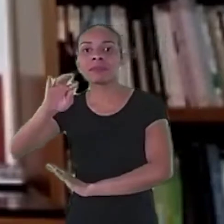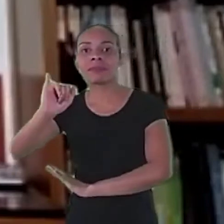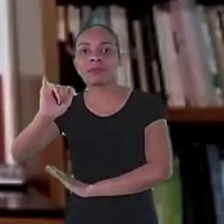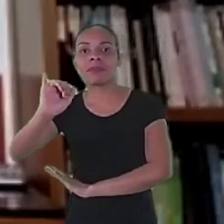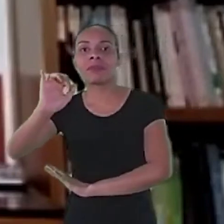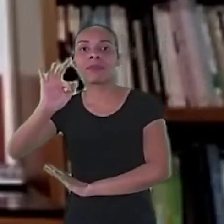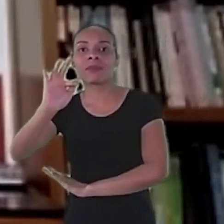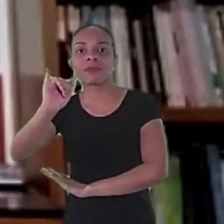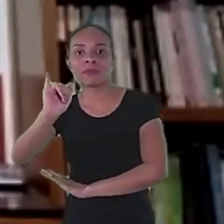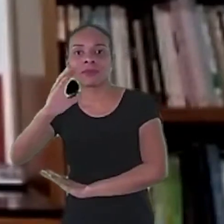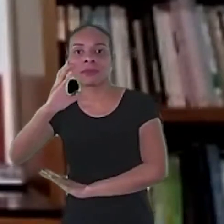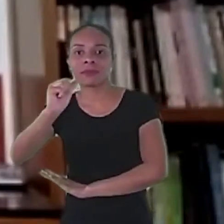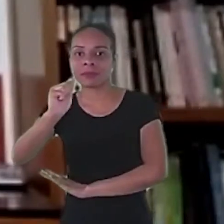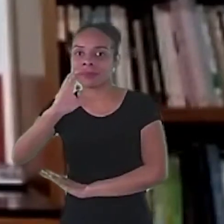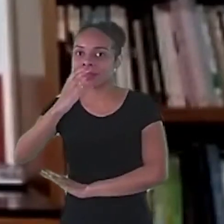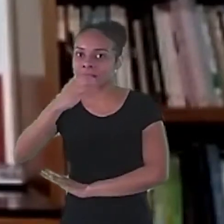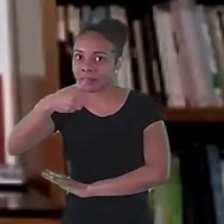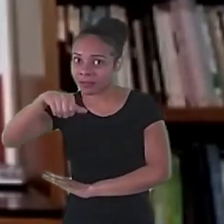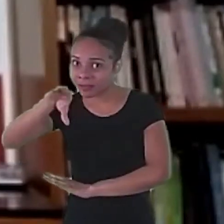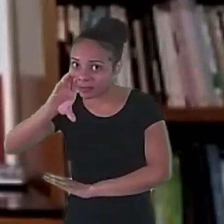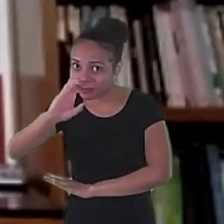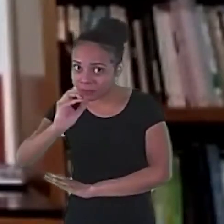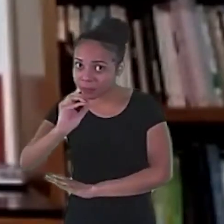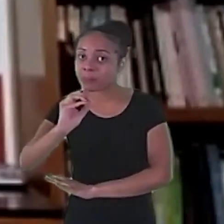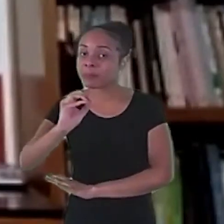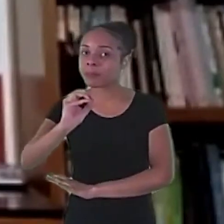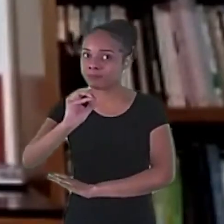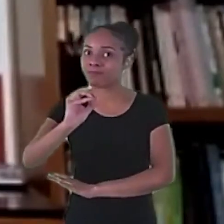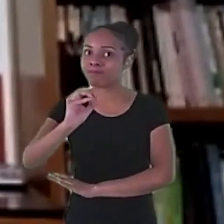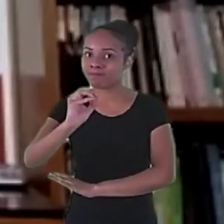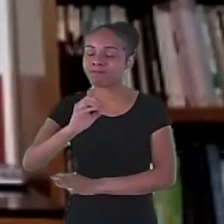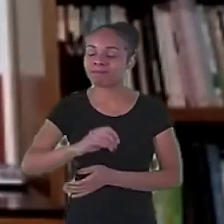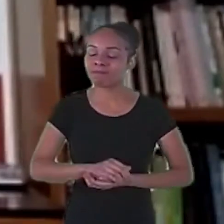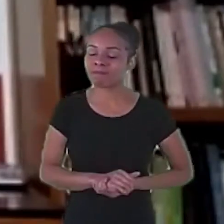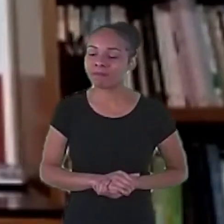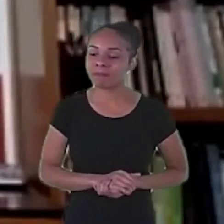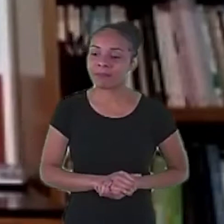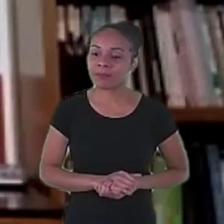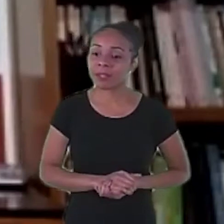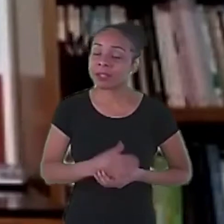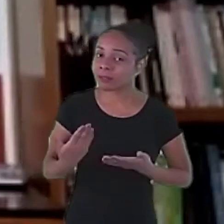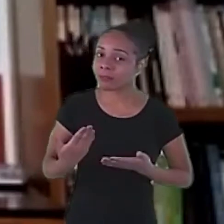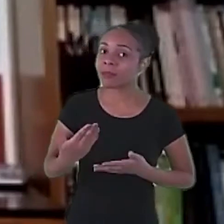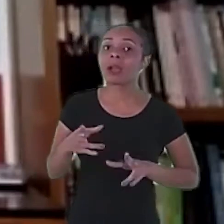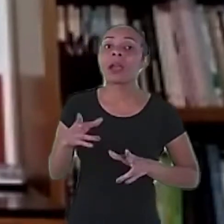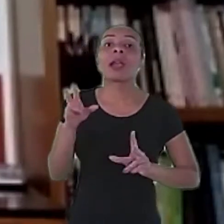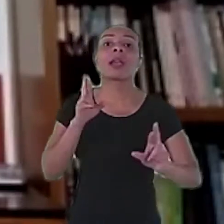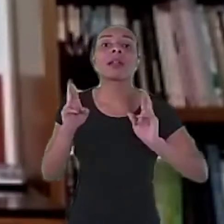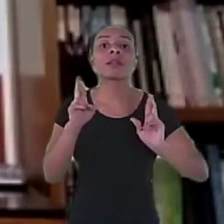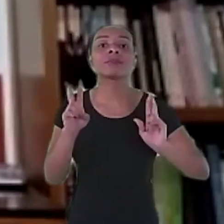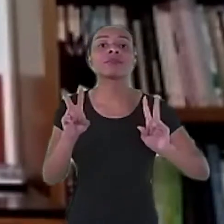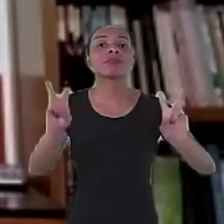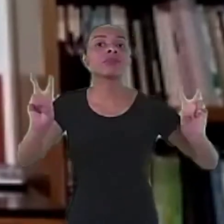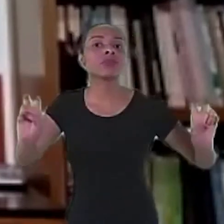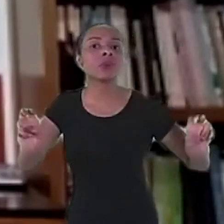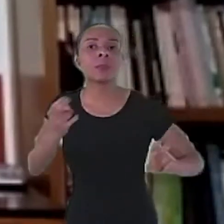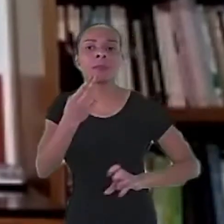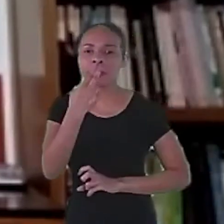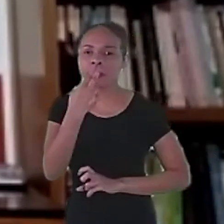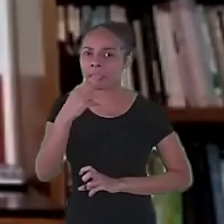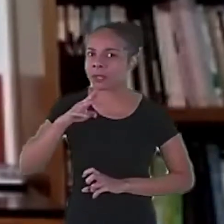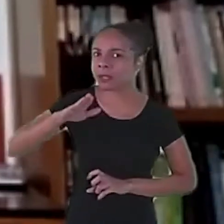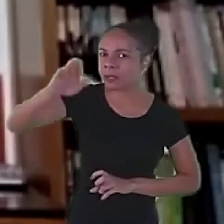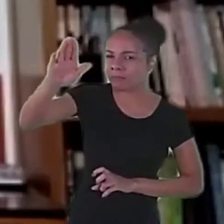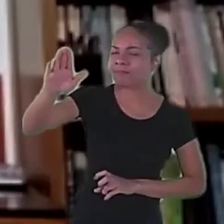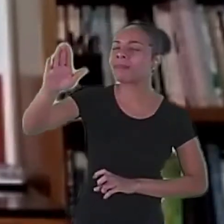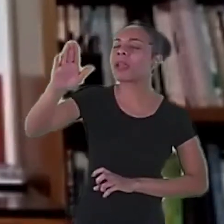caso de Hitler e da sociedade alemã, nós temos aí um exemplo magnífico, mas não o único.